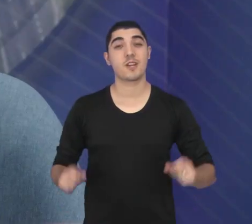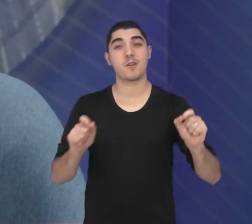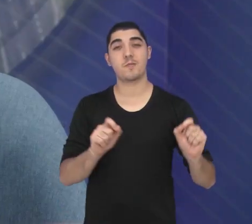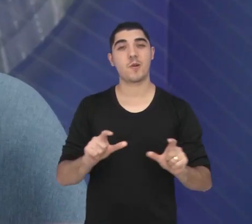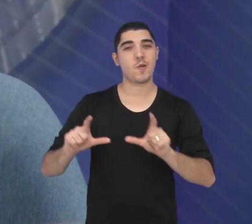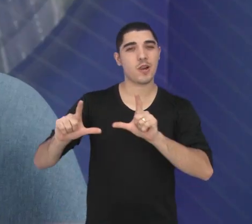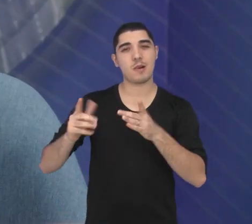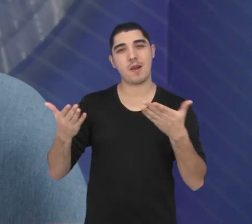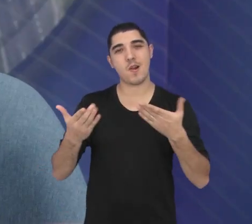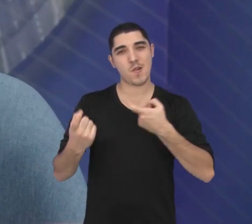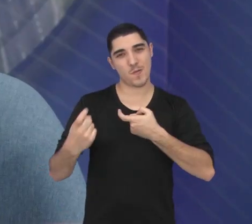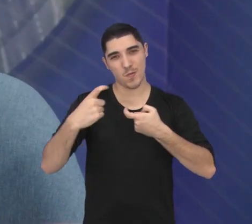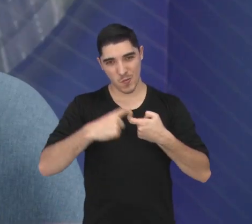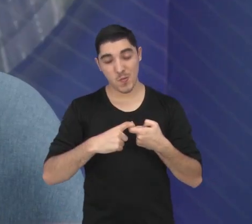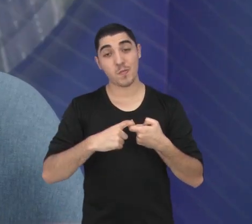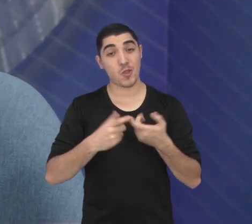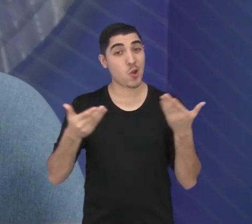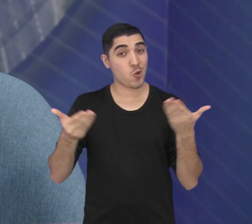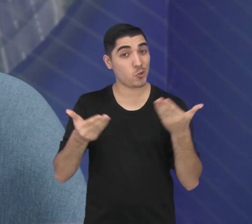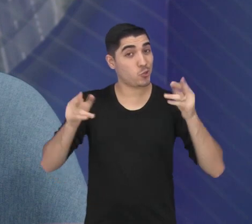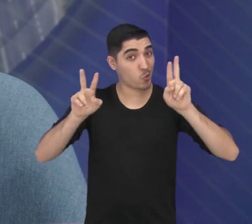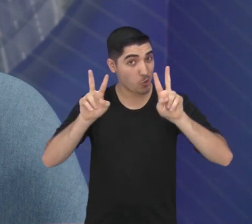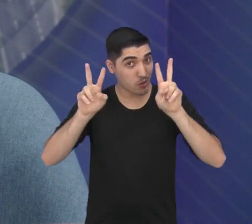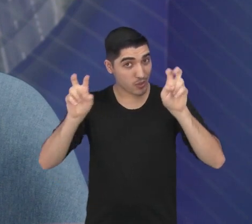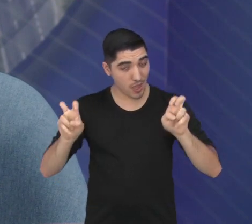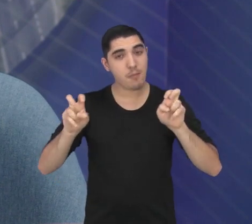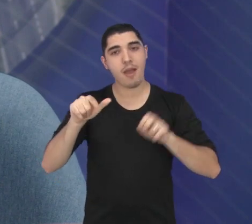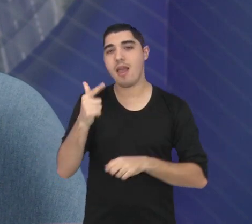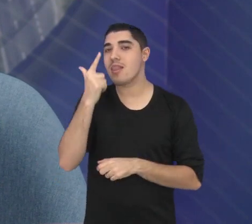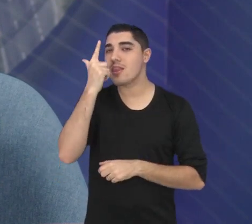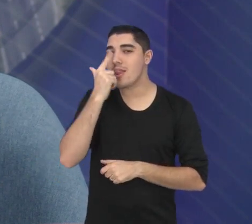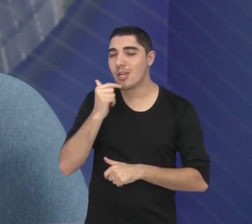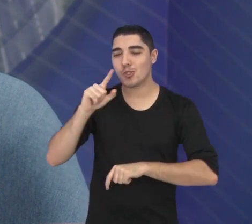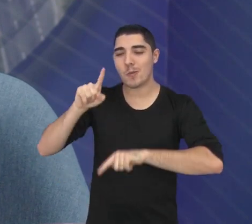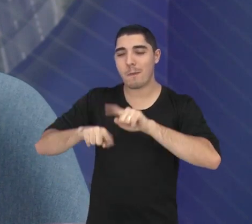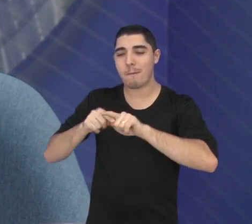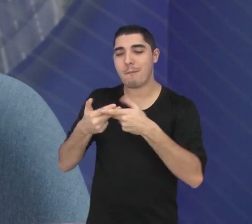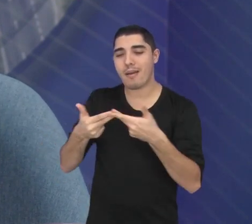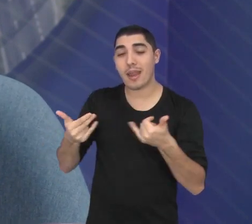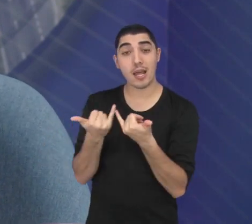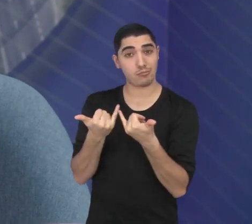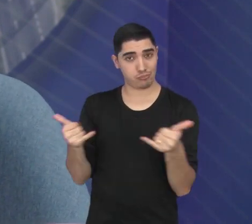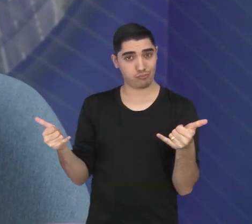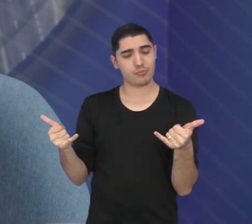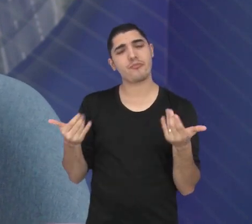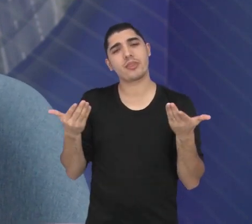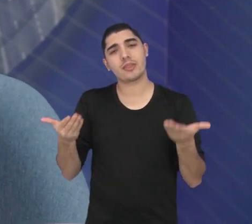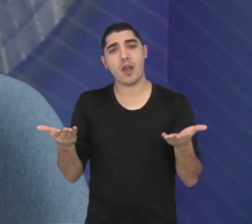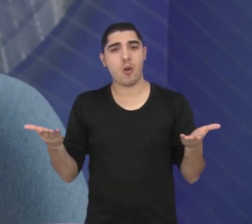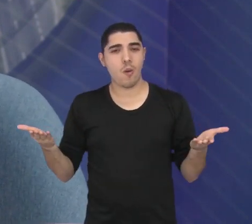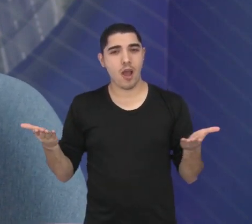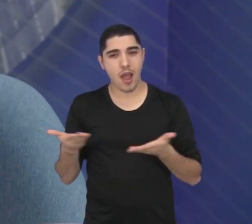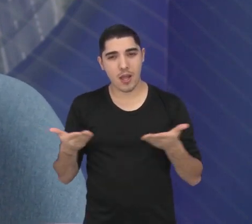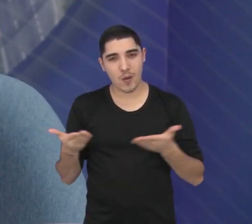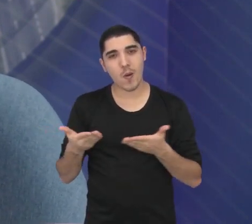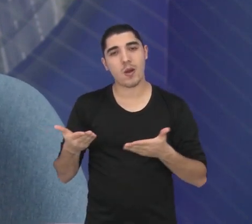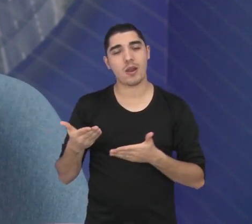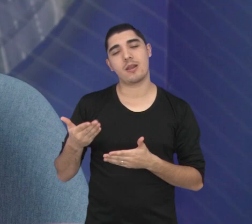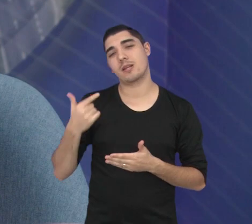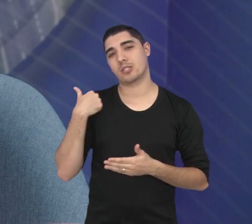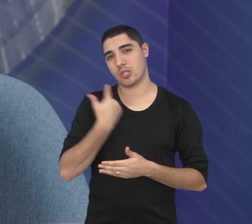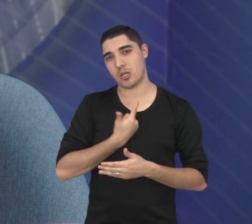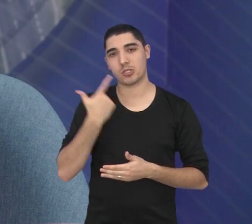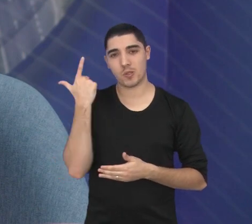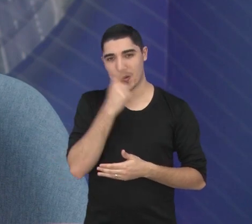Estamos de volta com o Diálogos da Cidade, hoje falando sobre lixo eletrônico. Gente, e para que a gente tenha